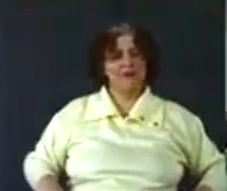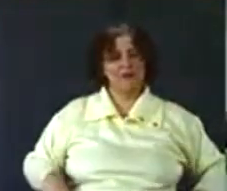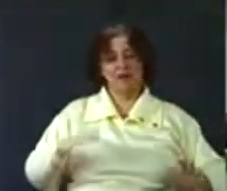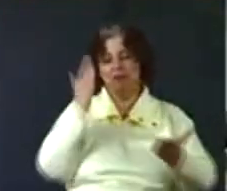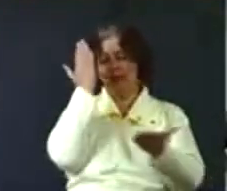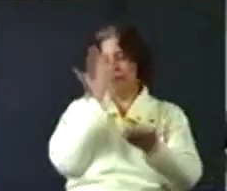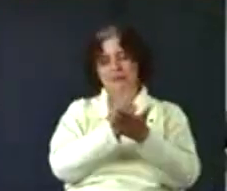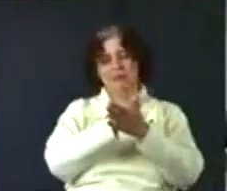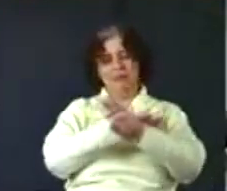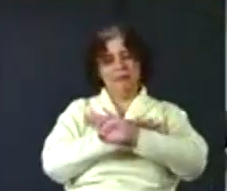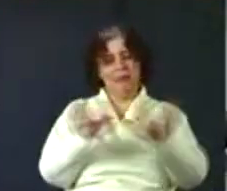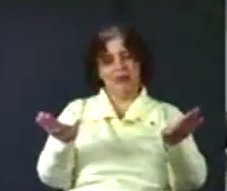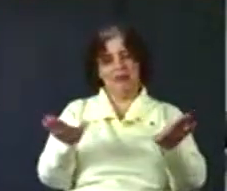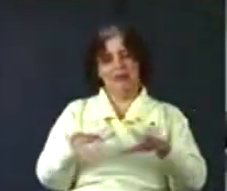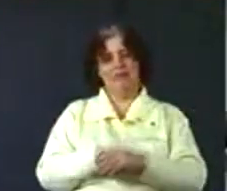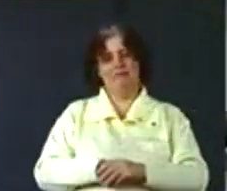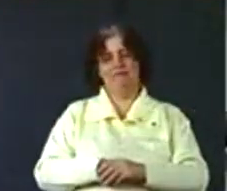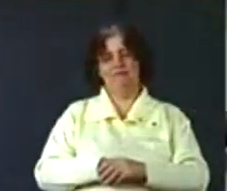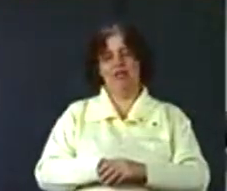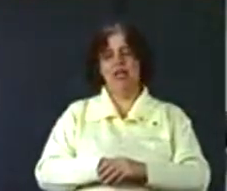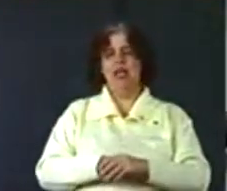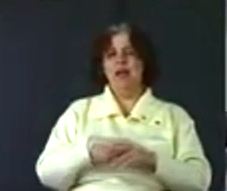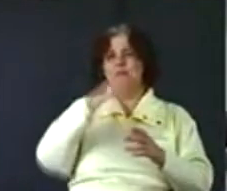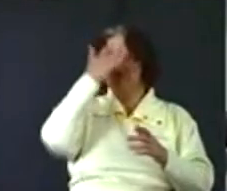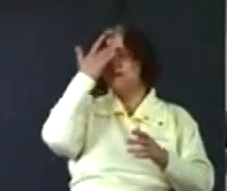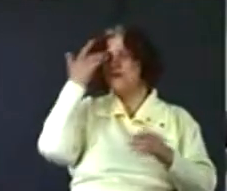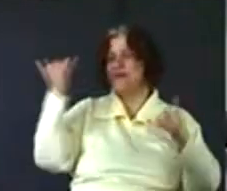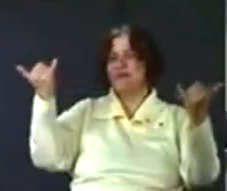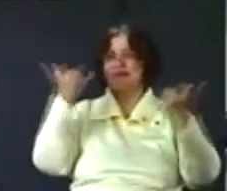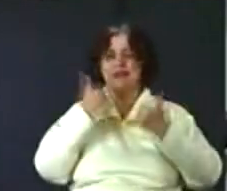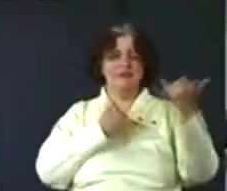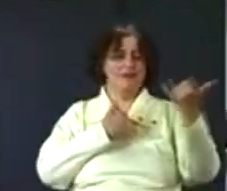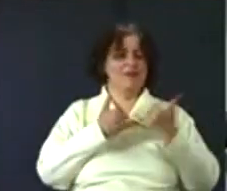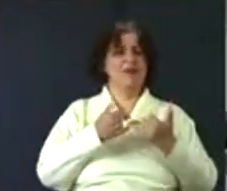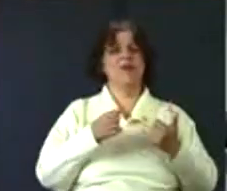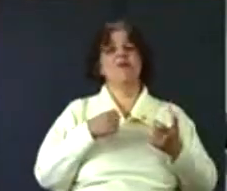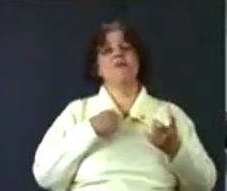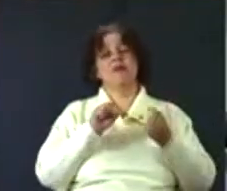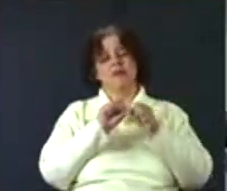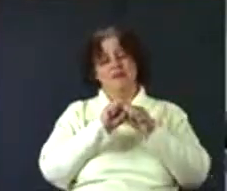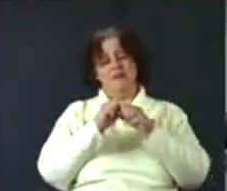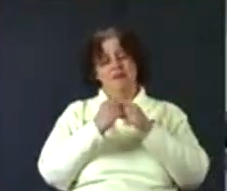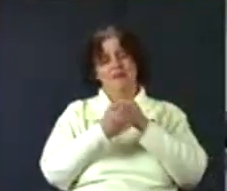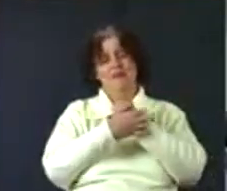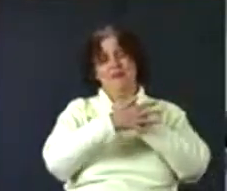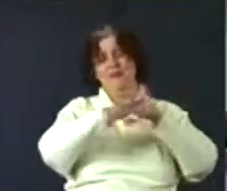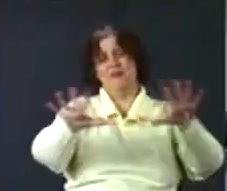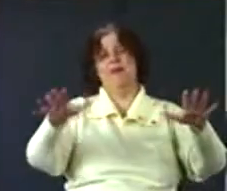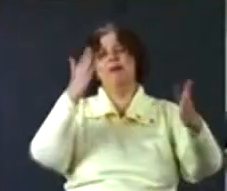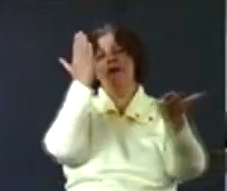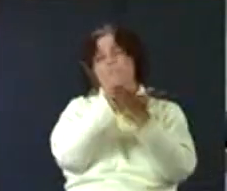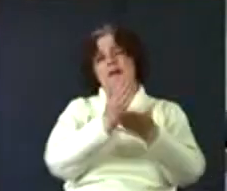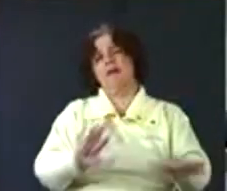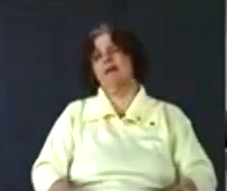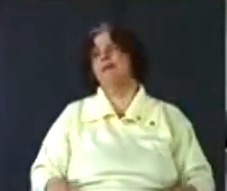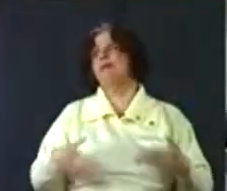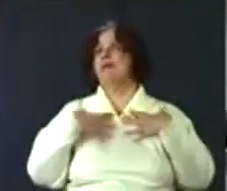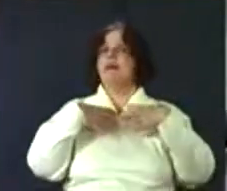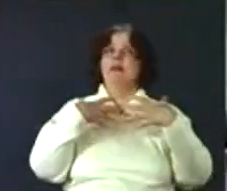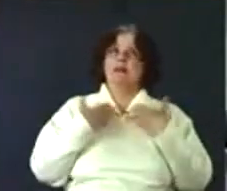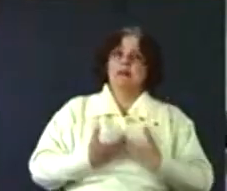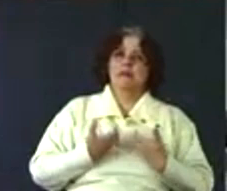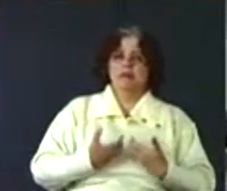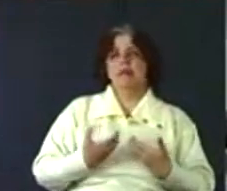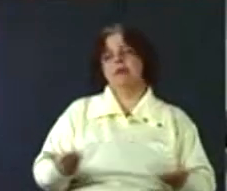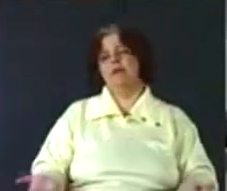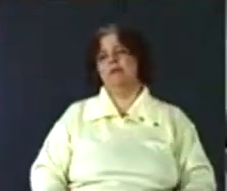isso? Quando a pandemia passará? Nós não sabemos, os governantes também não sabem, os cientistas não sabem, os médicos